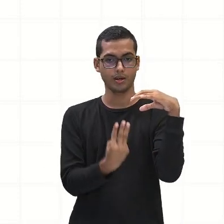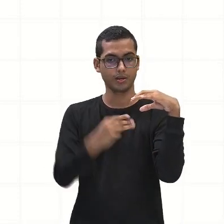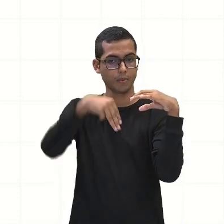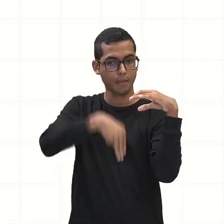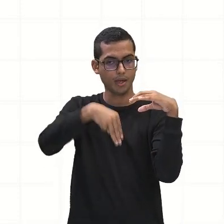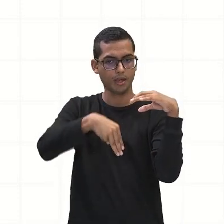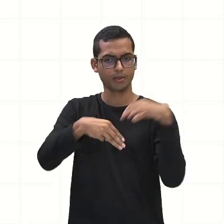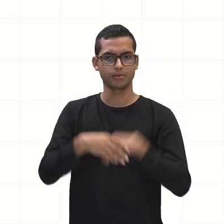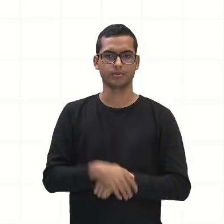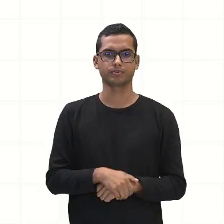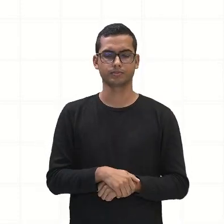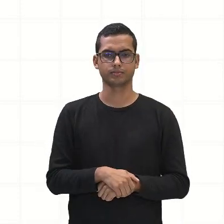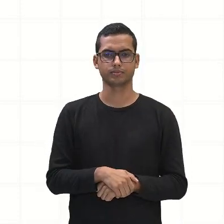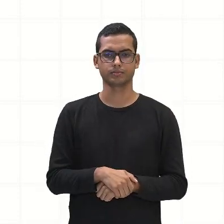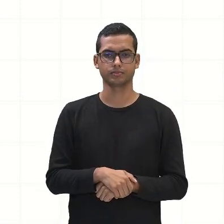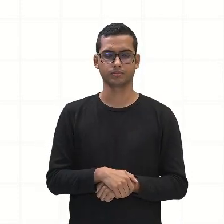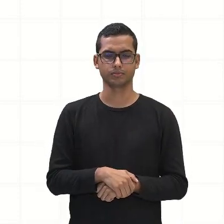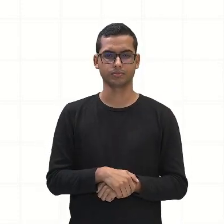poste,